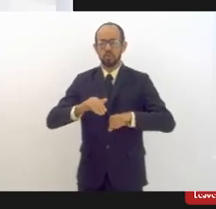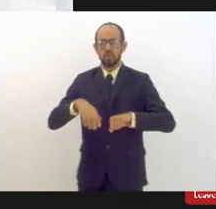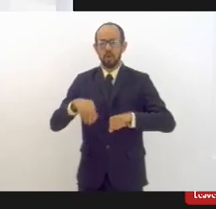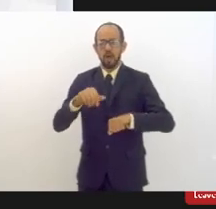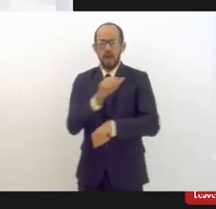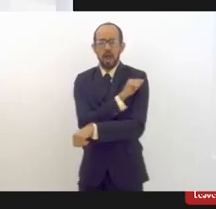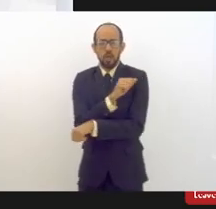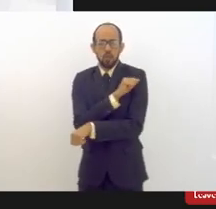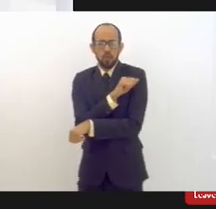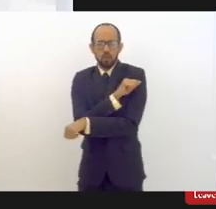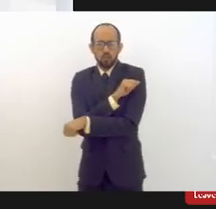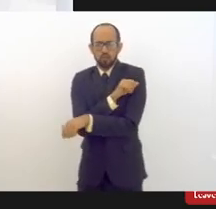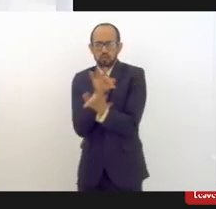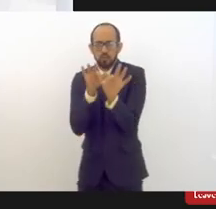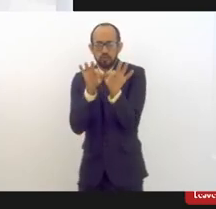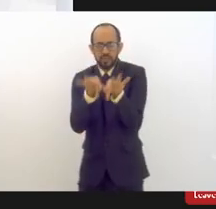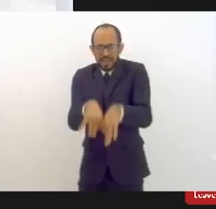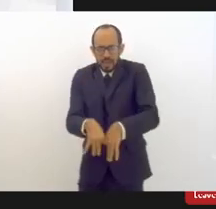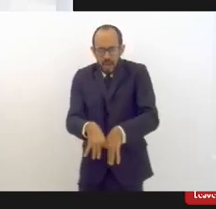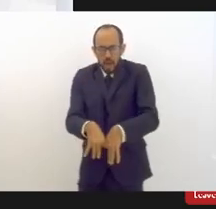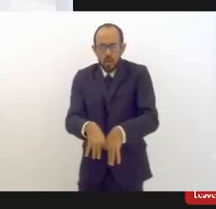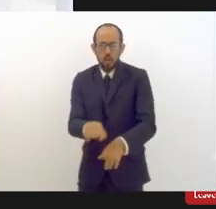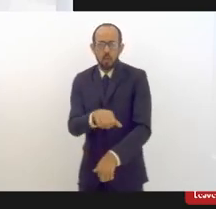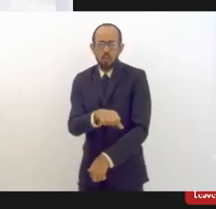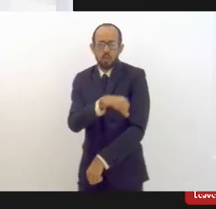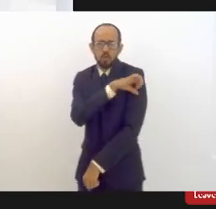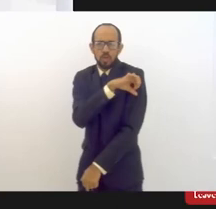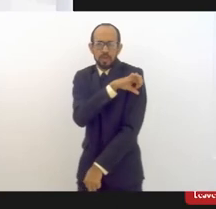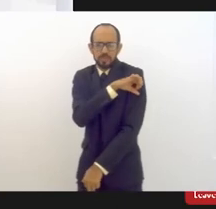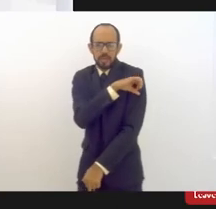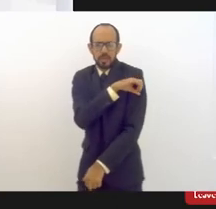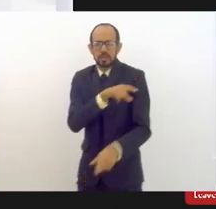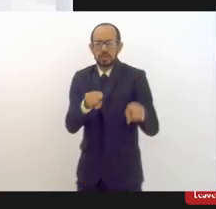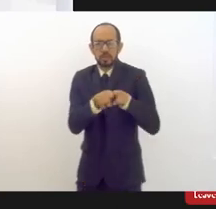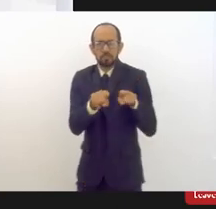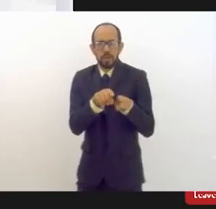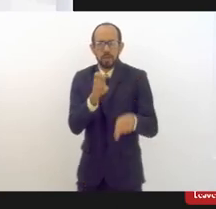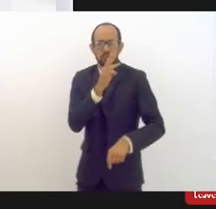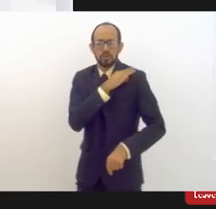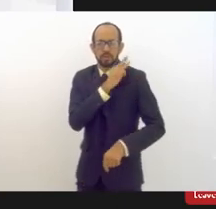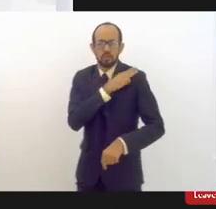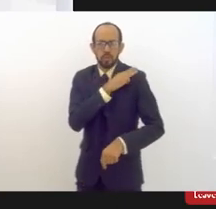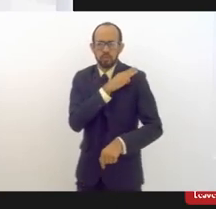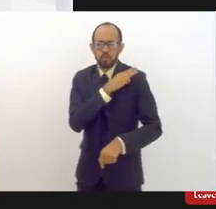anos finais do ensino fundamental e do ensino médio, nós não temos